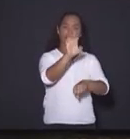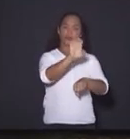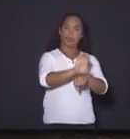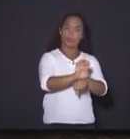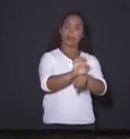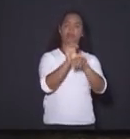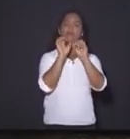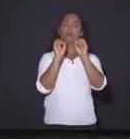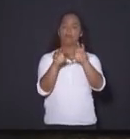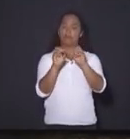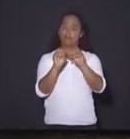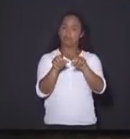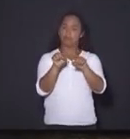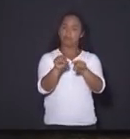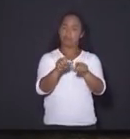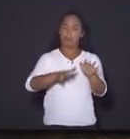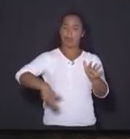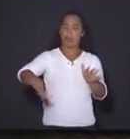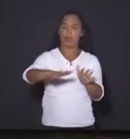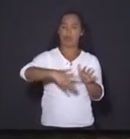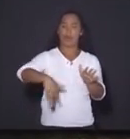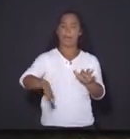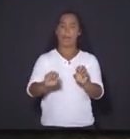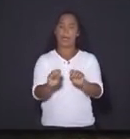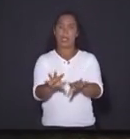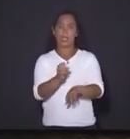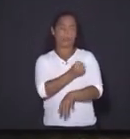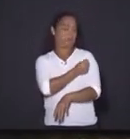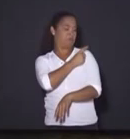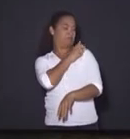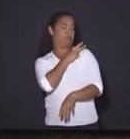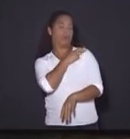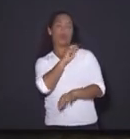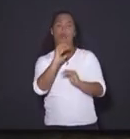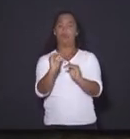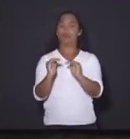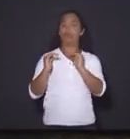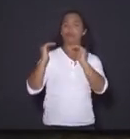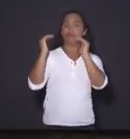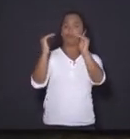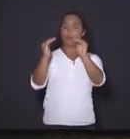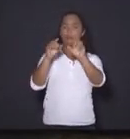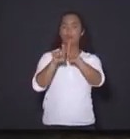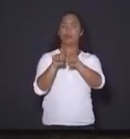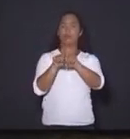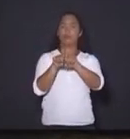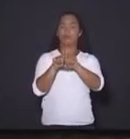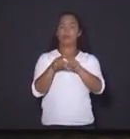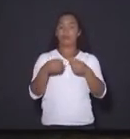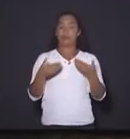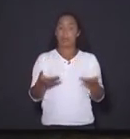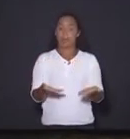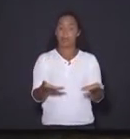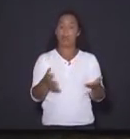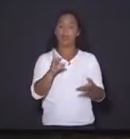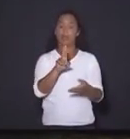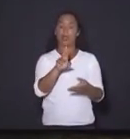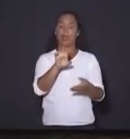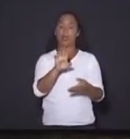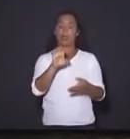seja educação básica sejam ensino superior e nesse processo de reeducação